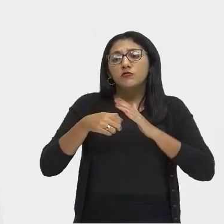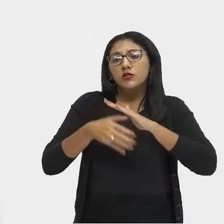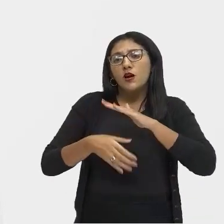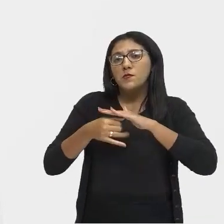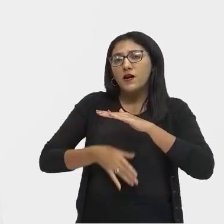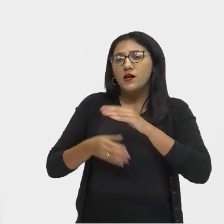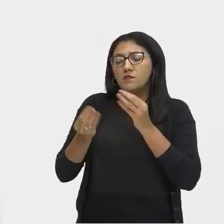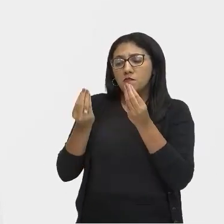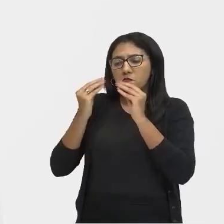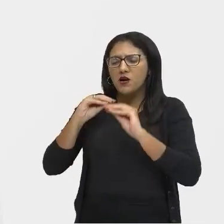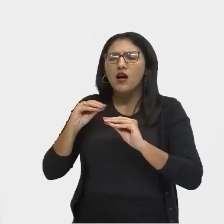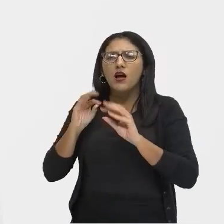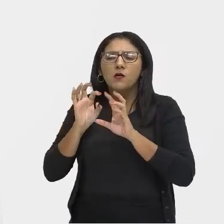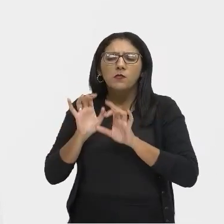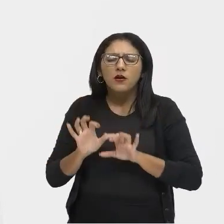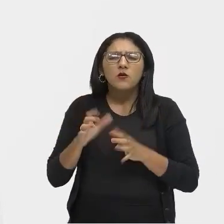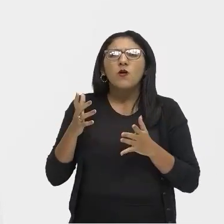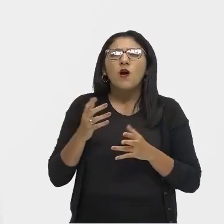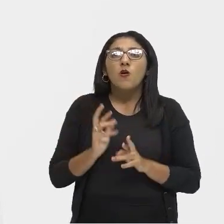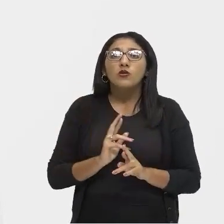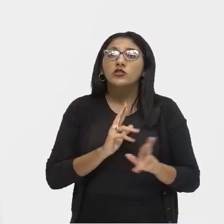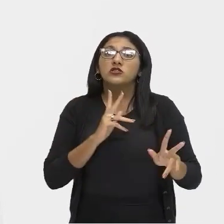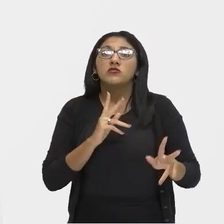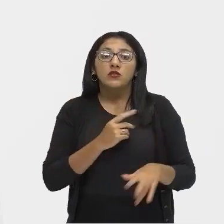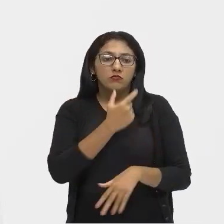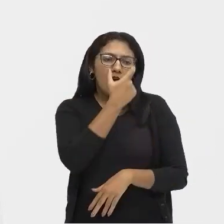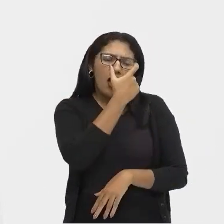ler? Qual é a diferença entre